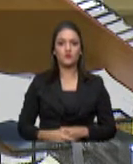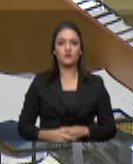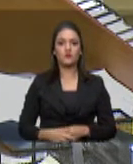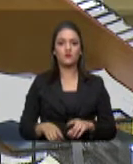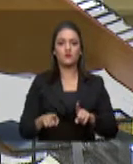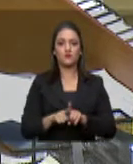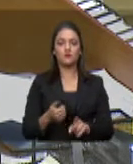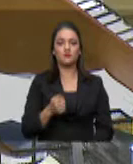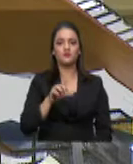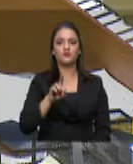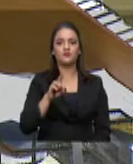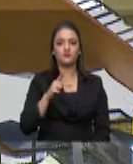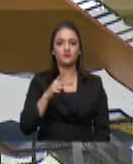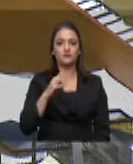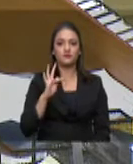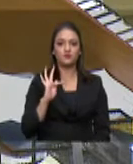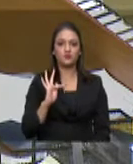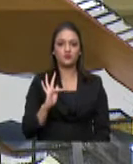DPF